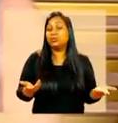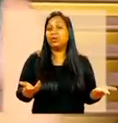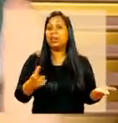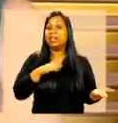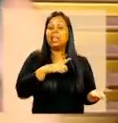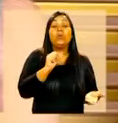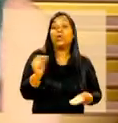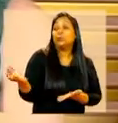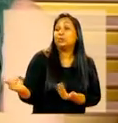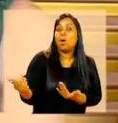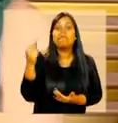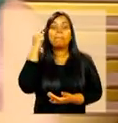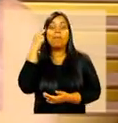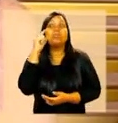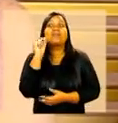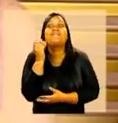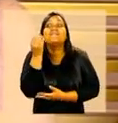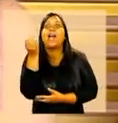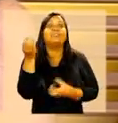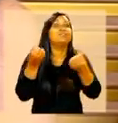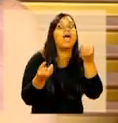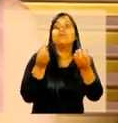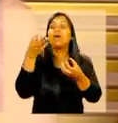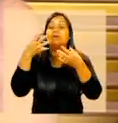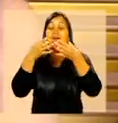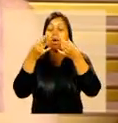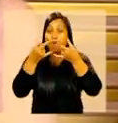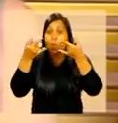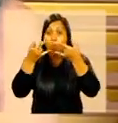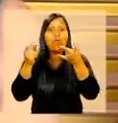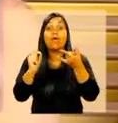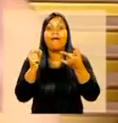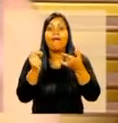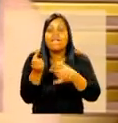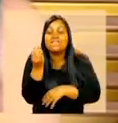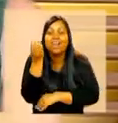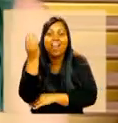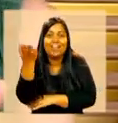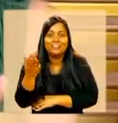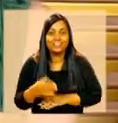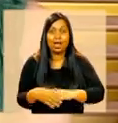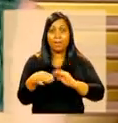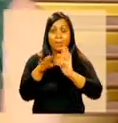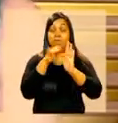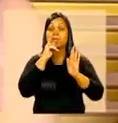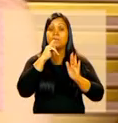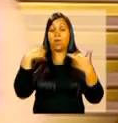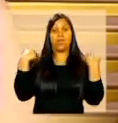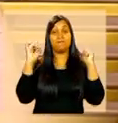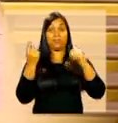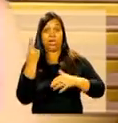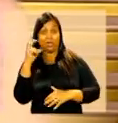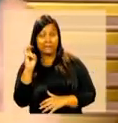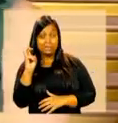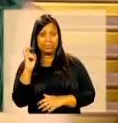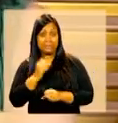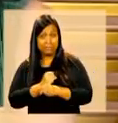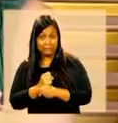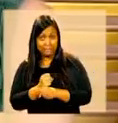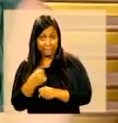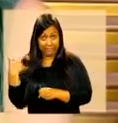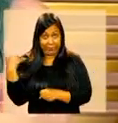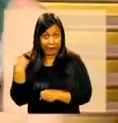tem adolescentes que só pensam em viagem, né? Que a programação, não é uma festa de 15 anos, é uma